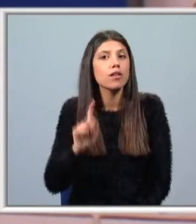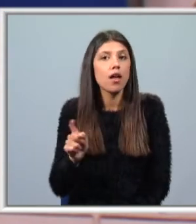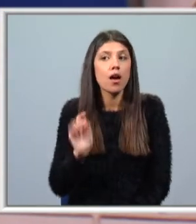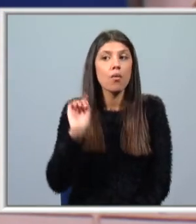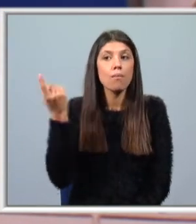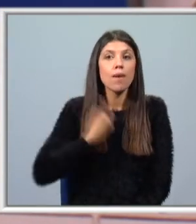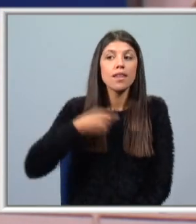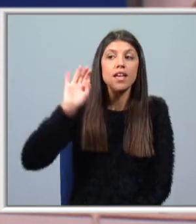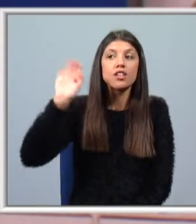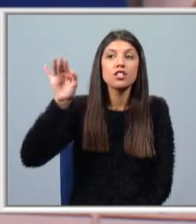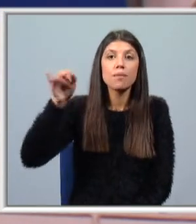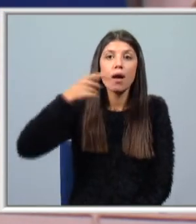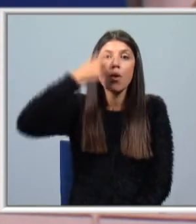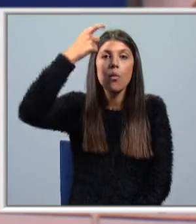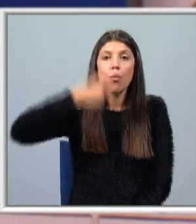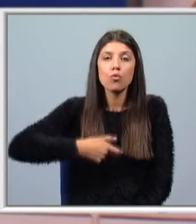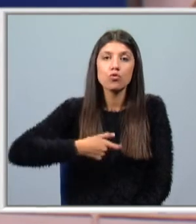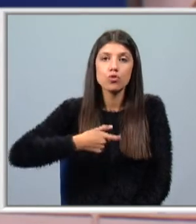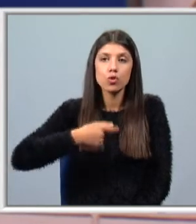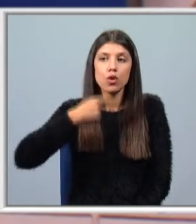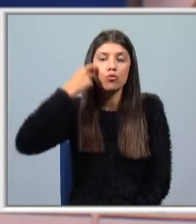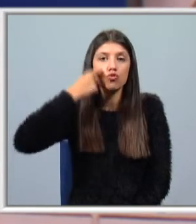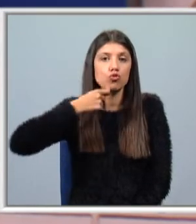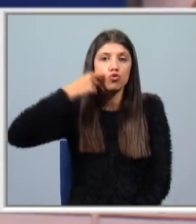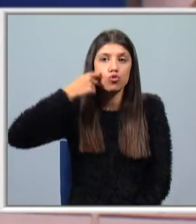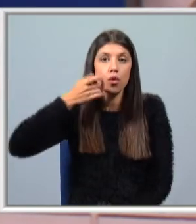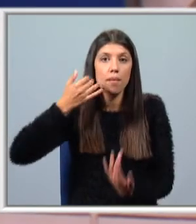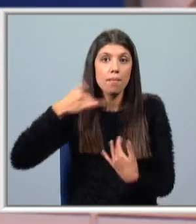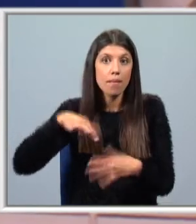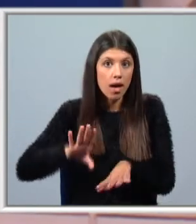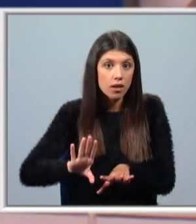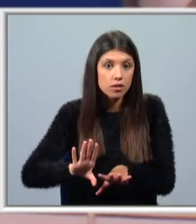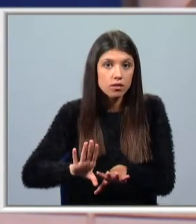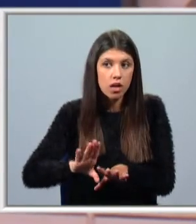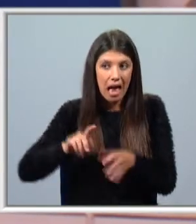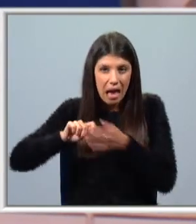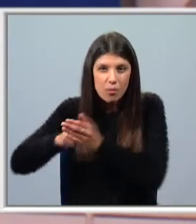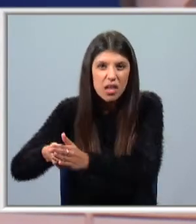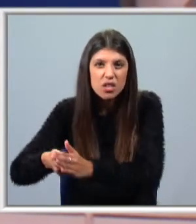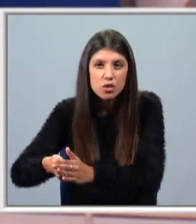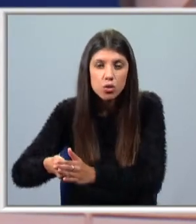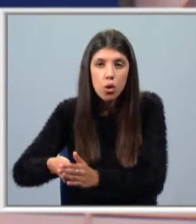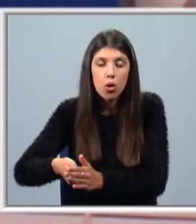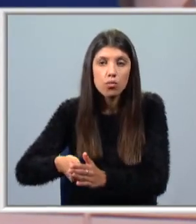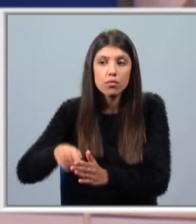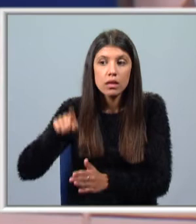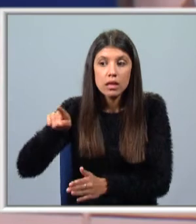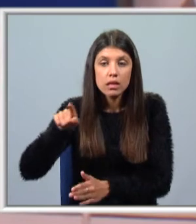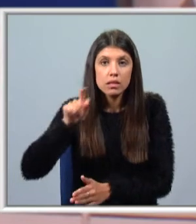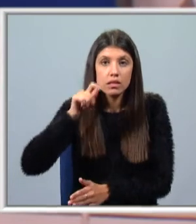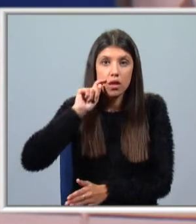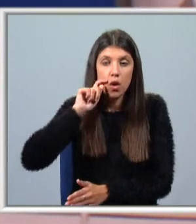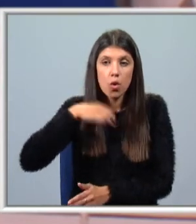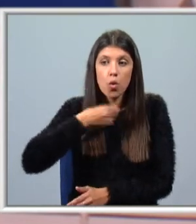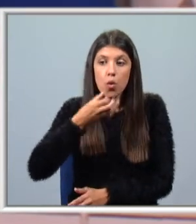que o rei fez. Mas ele ameaçou, coitadinho, o barbeiro, que se ele contasse a alguém que o príncipe